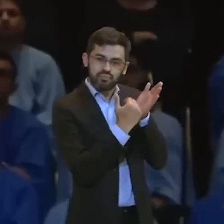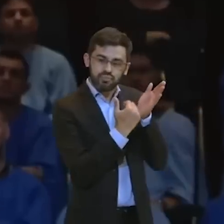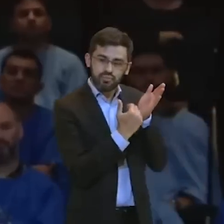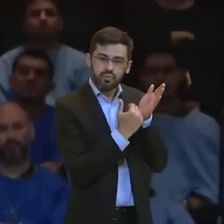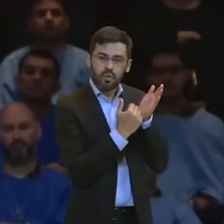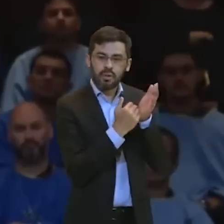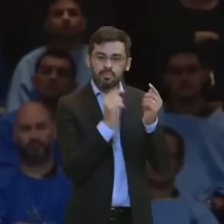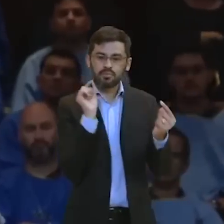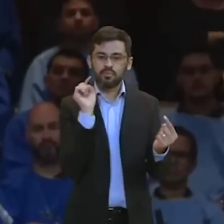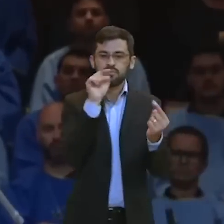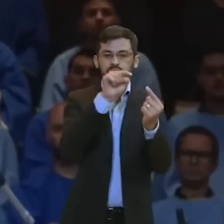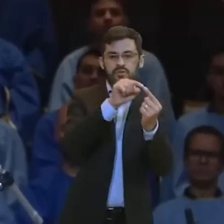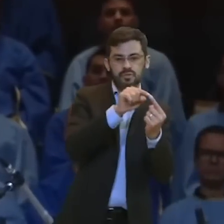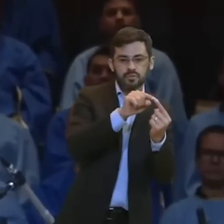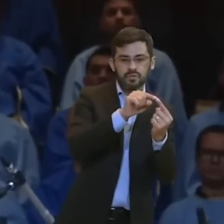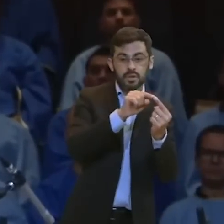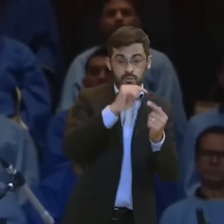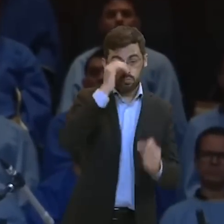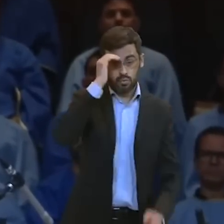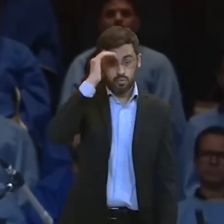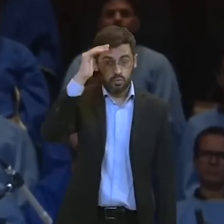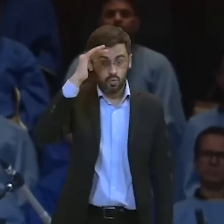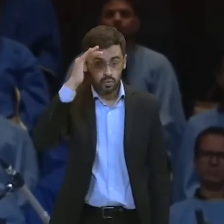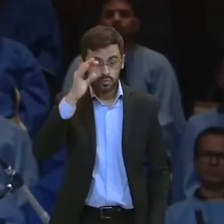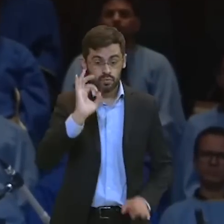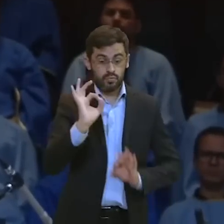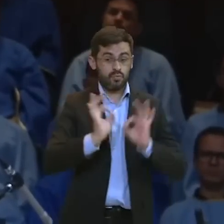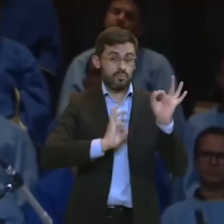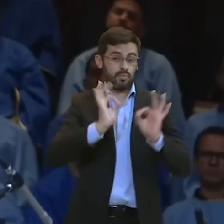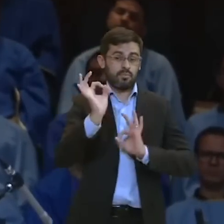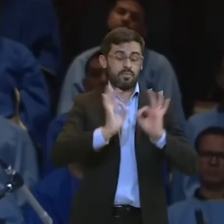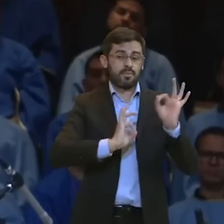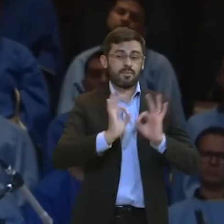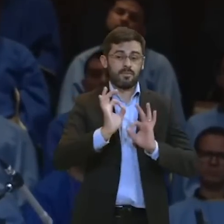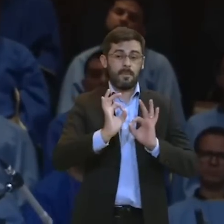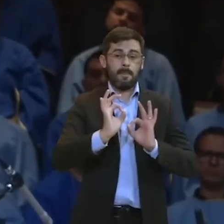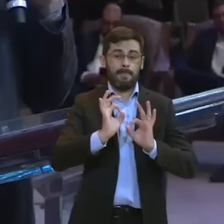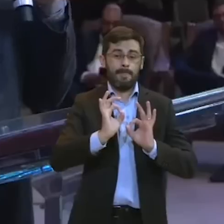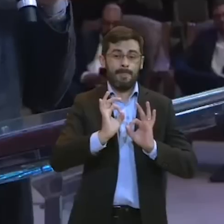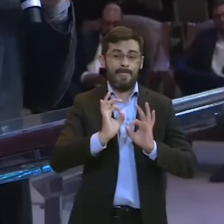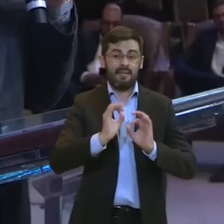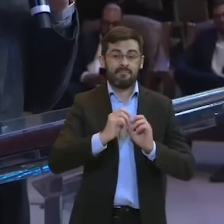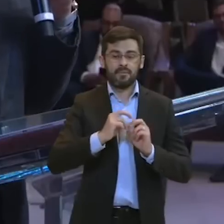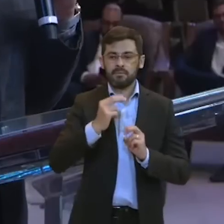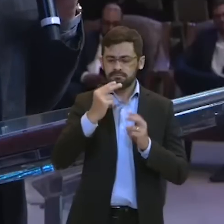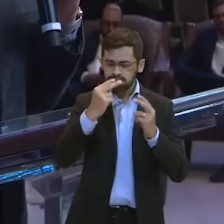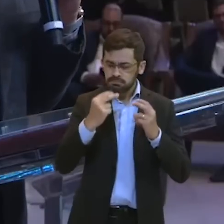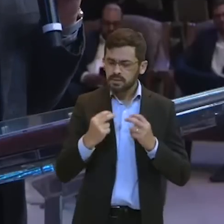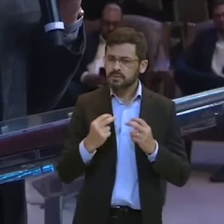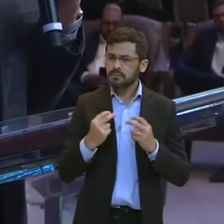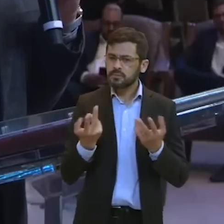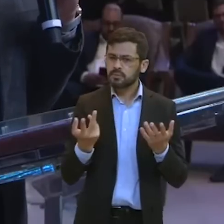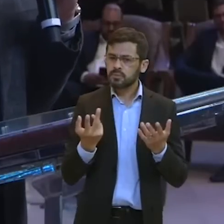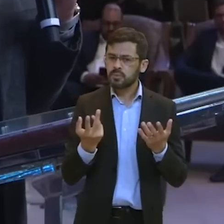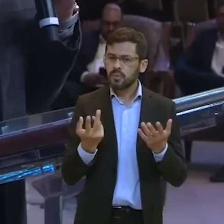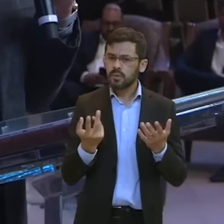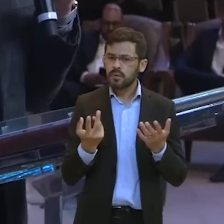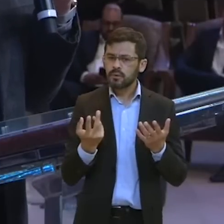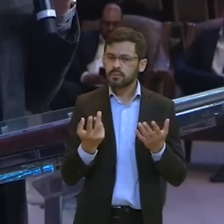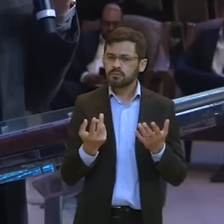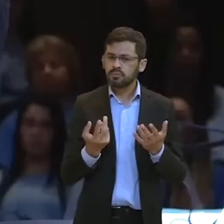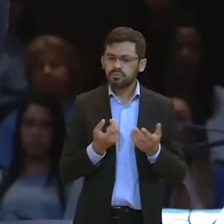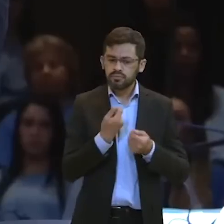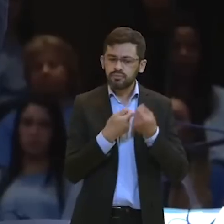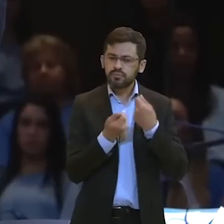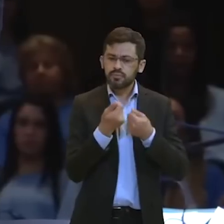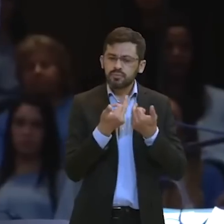tuas metas, os teus sonhos, os teus propósitos, e olha para o teu talão de cheques.